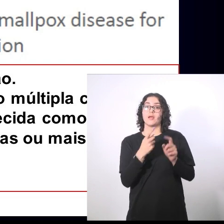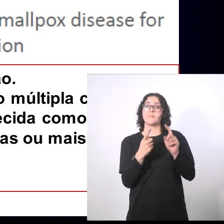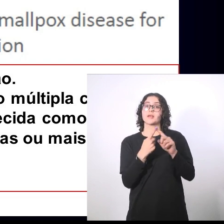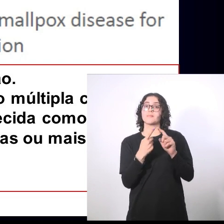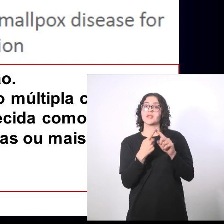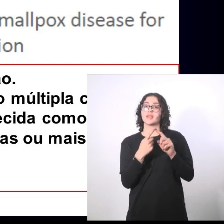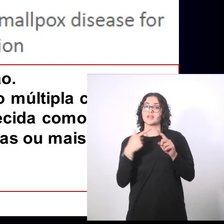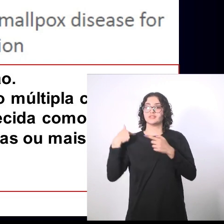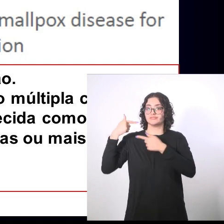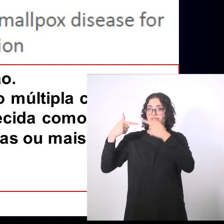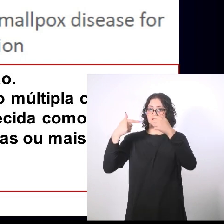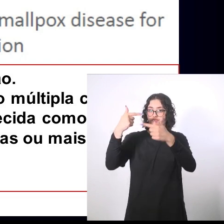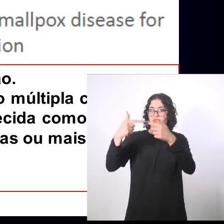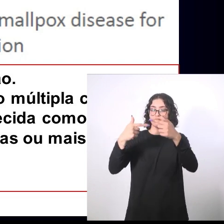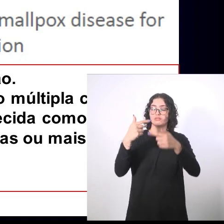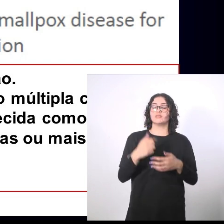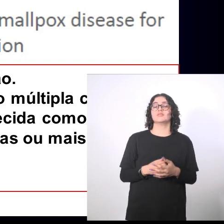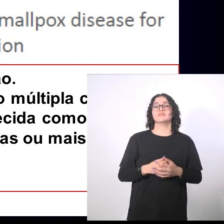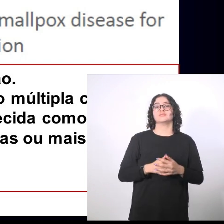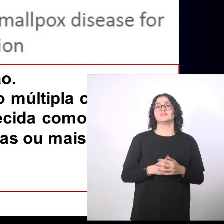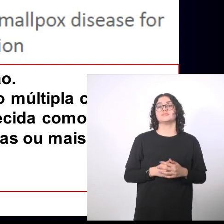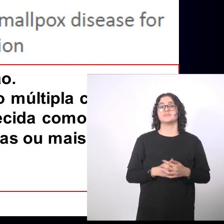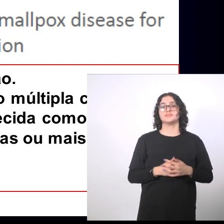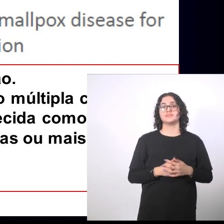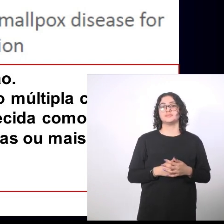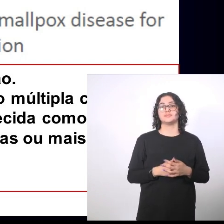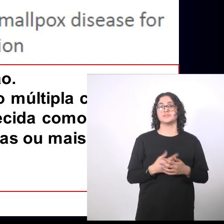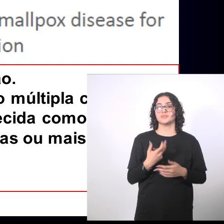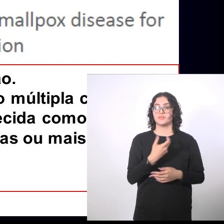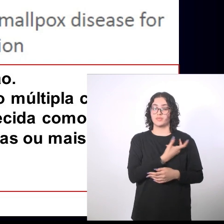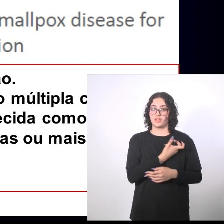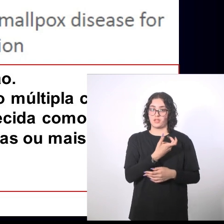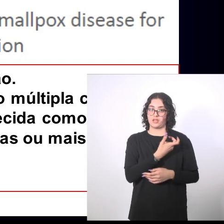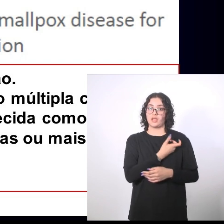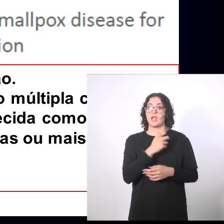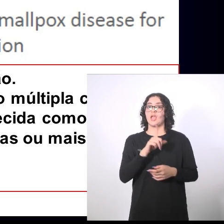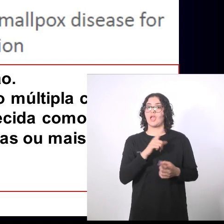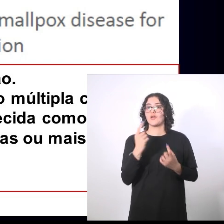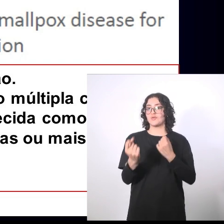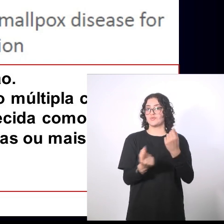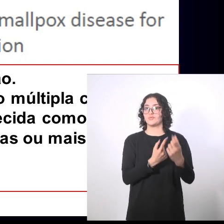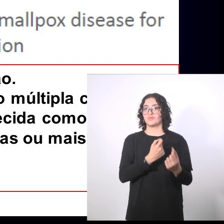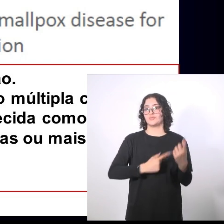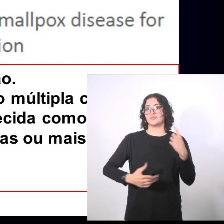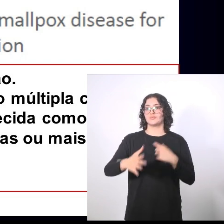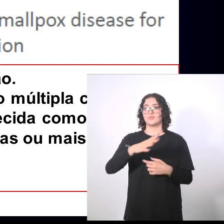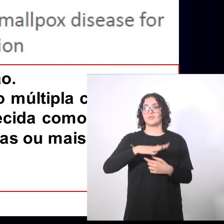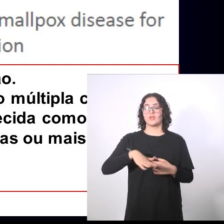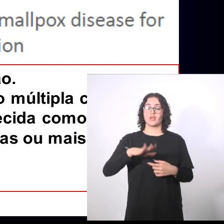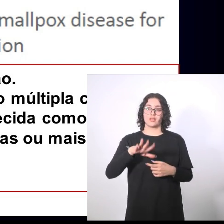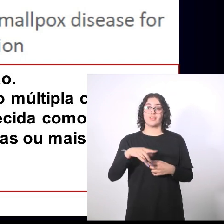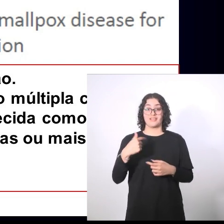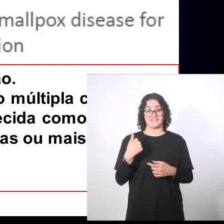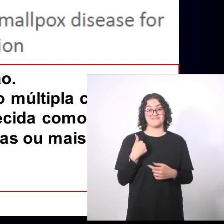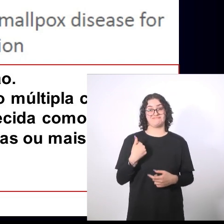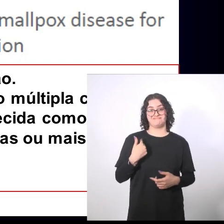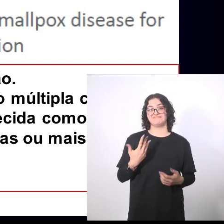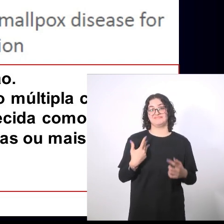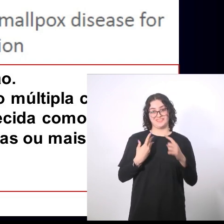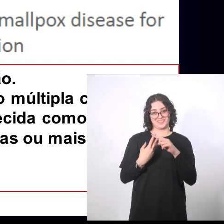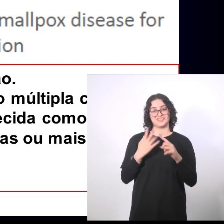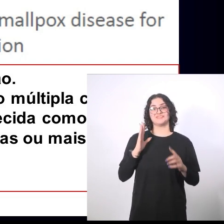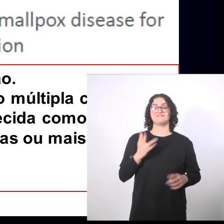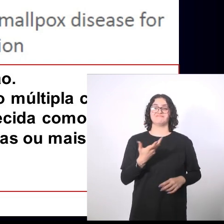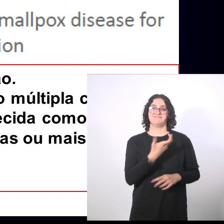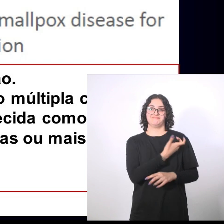geração de vacinas, que é a que alguns de nós, evidentemente eu me incluo entre eles, tomou essa